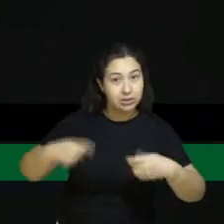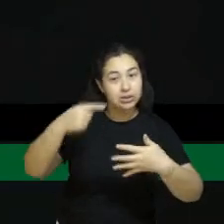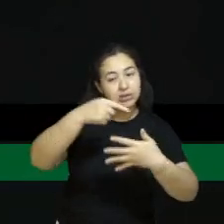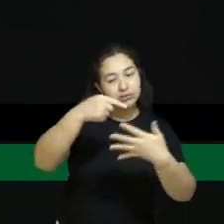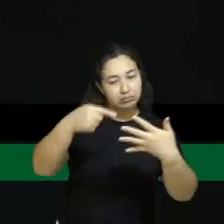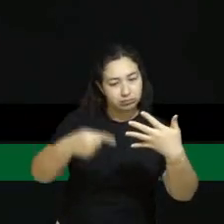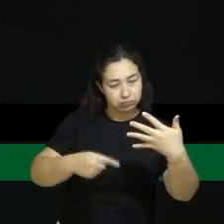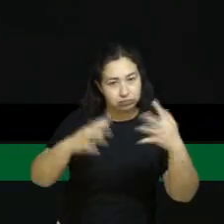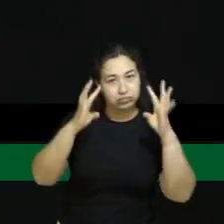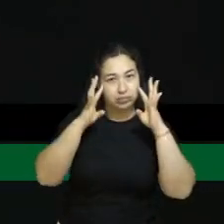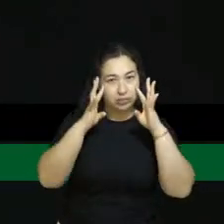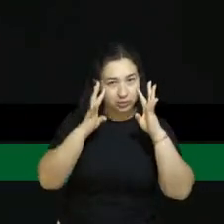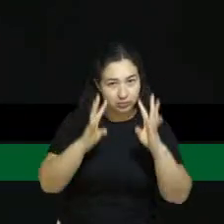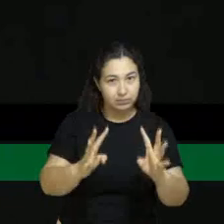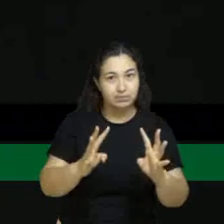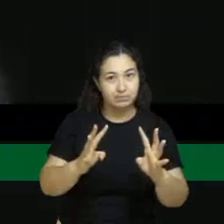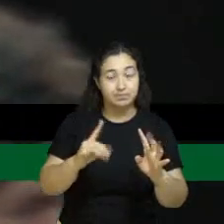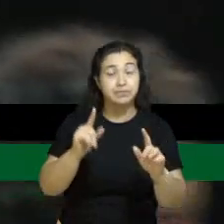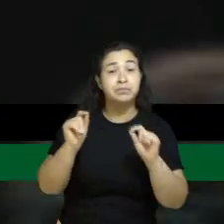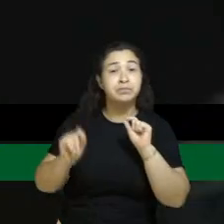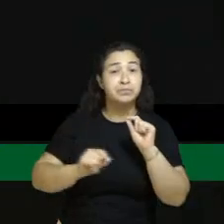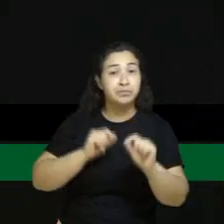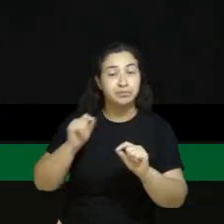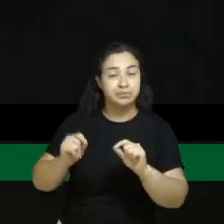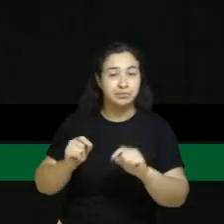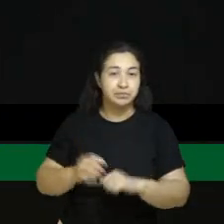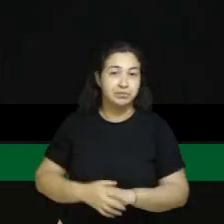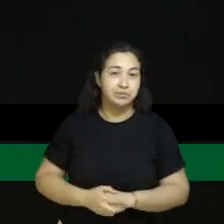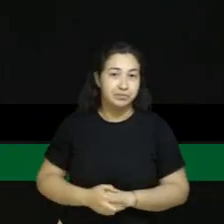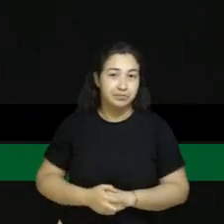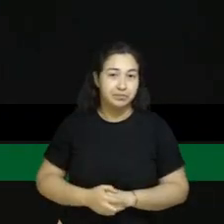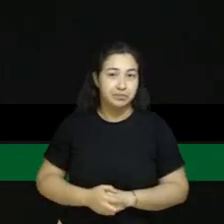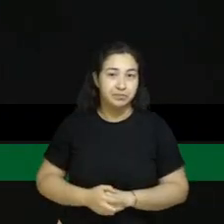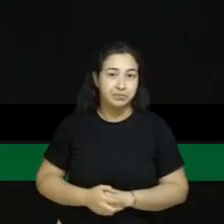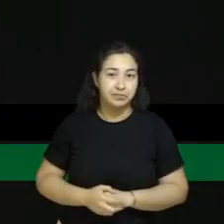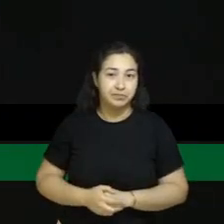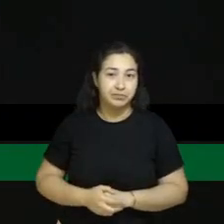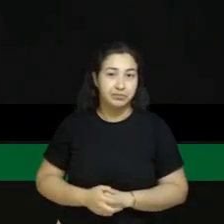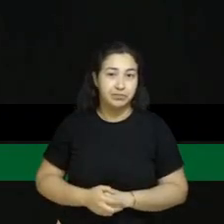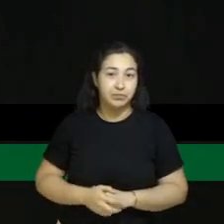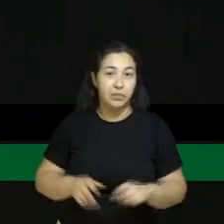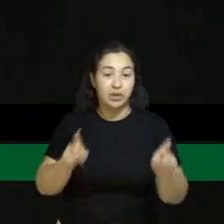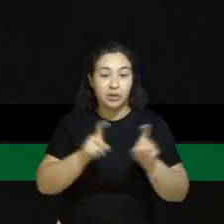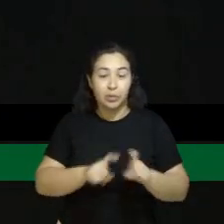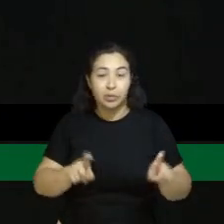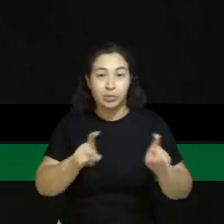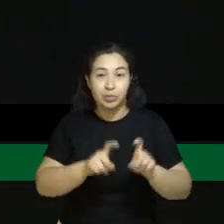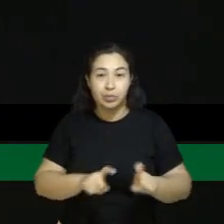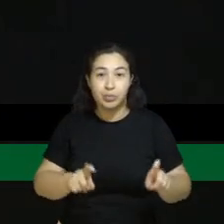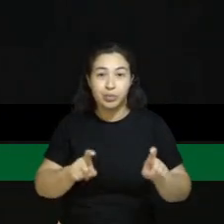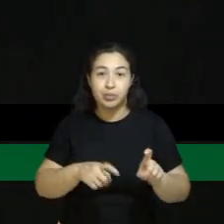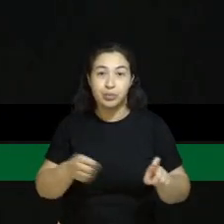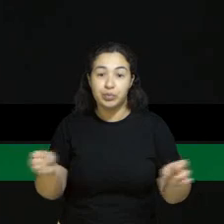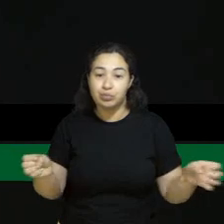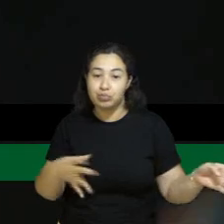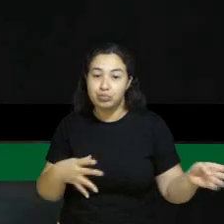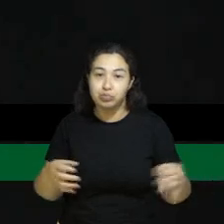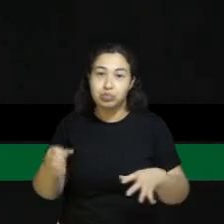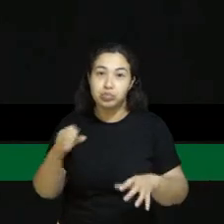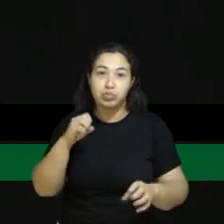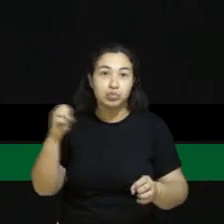atenção redobrada. A transformação digital segue como necessidade para o aumento